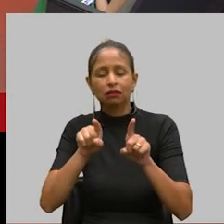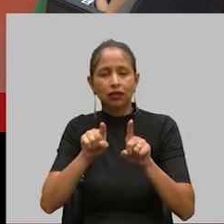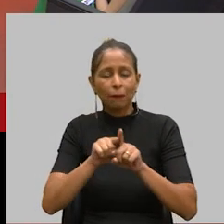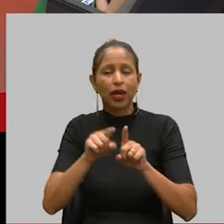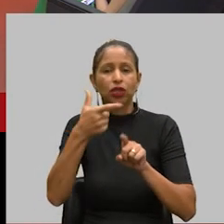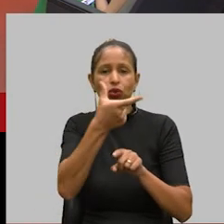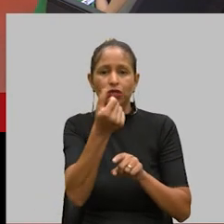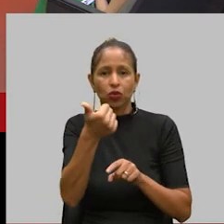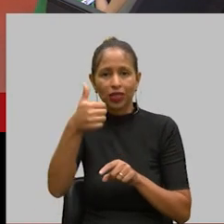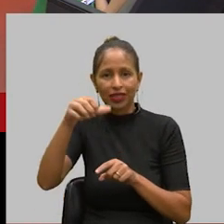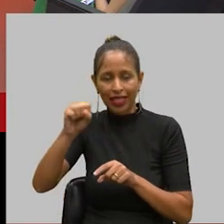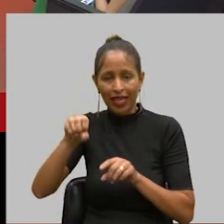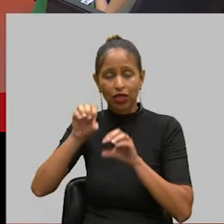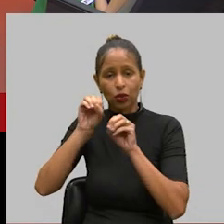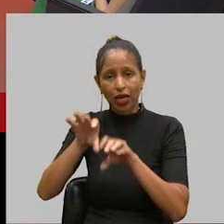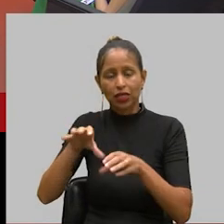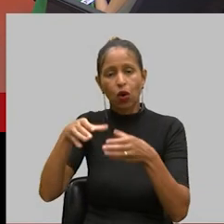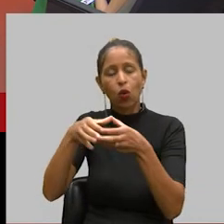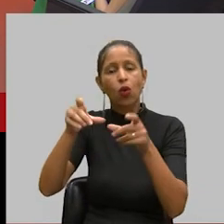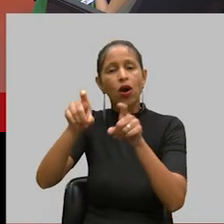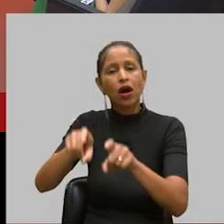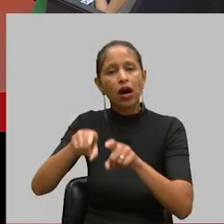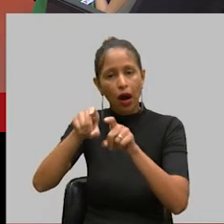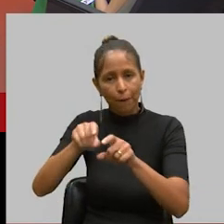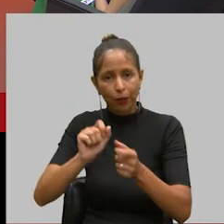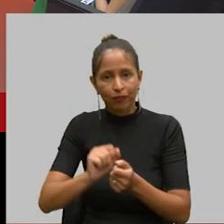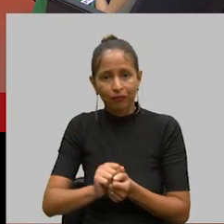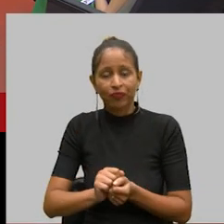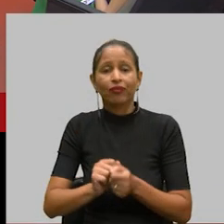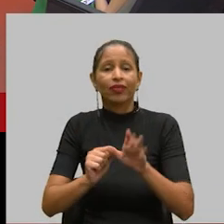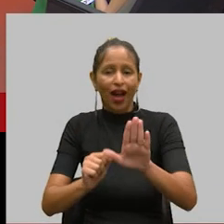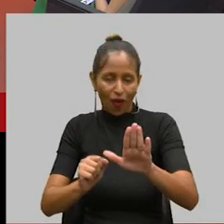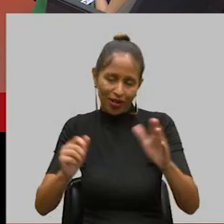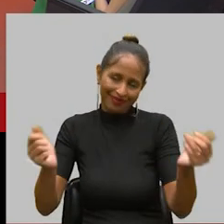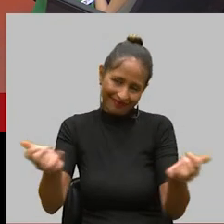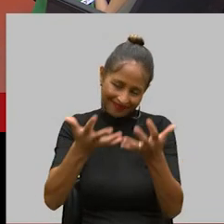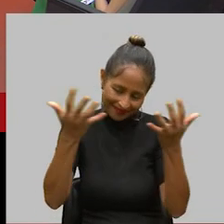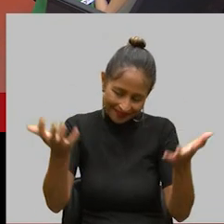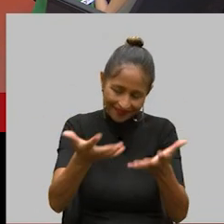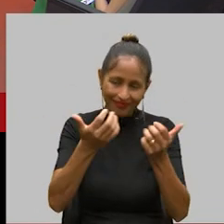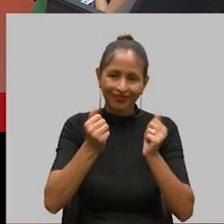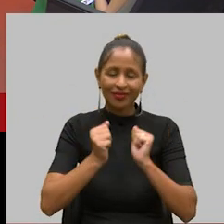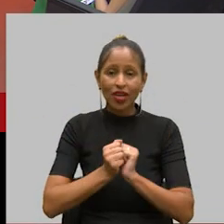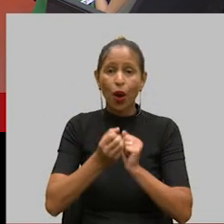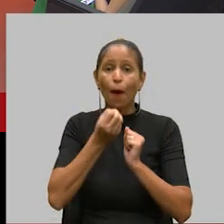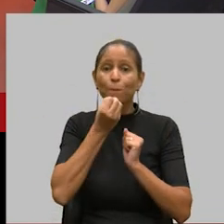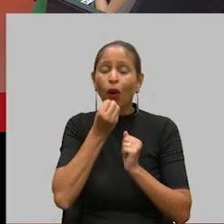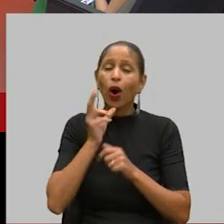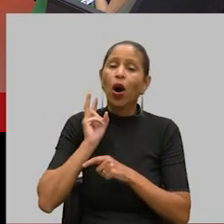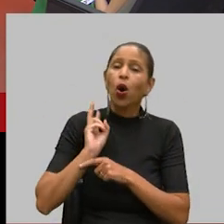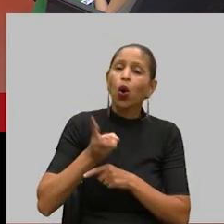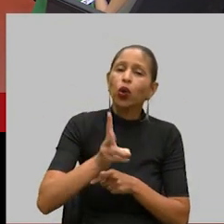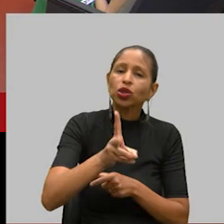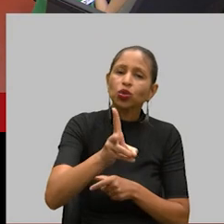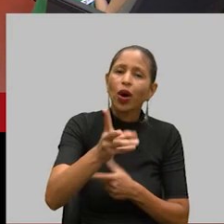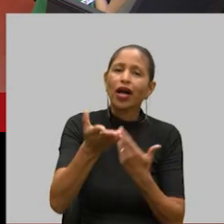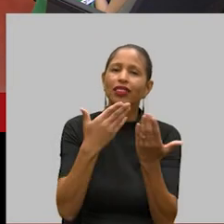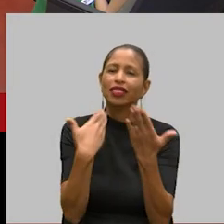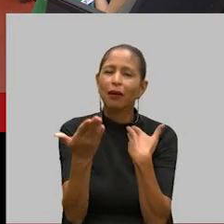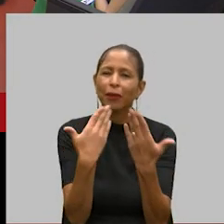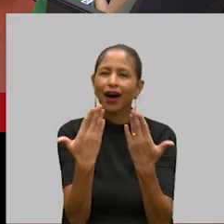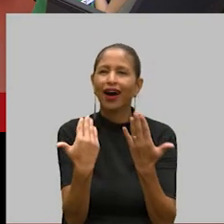2010 sobre educação do campo então deixa essa saudação uma boa continuidade no no debate